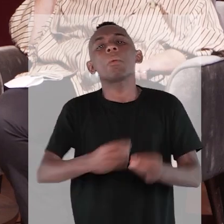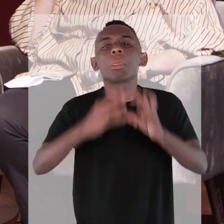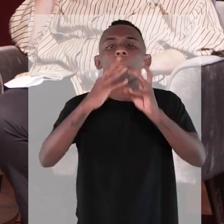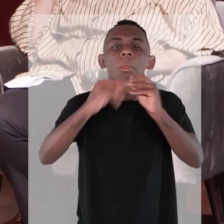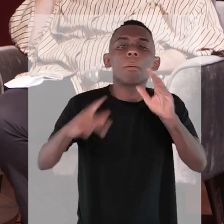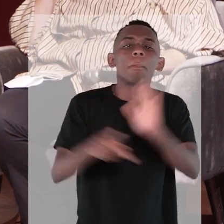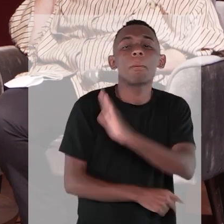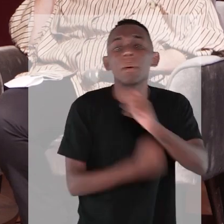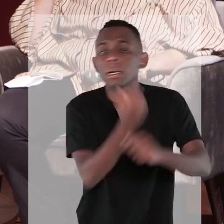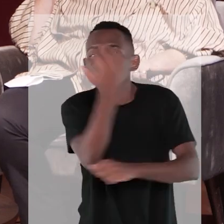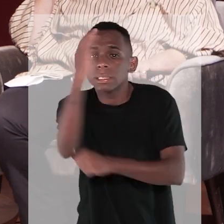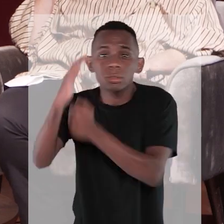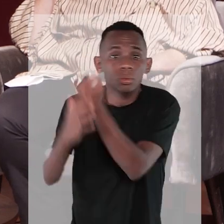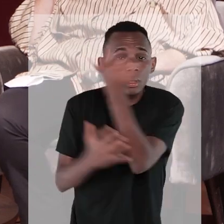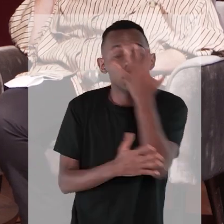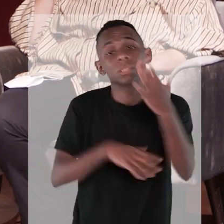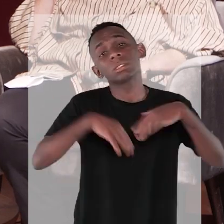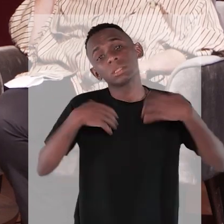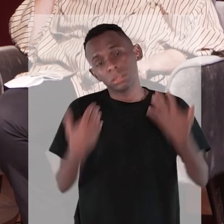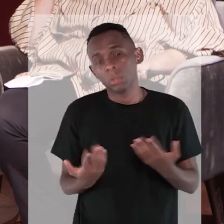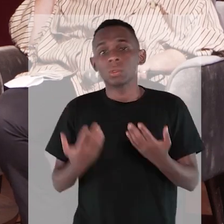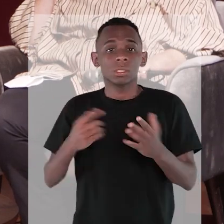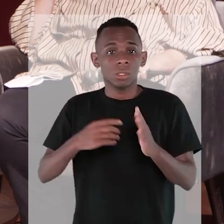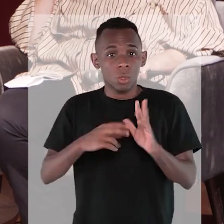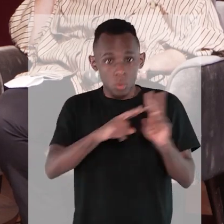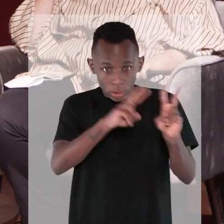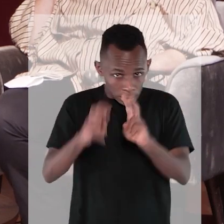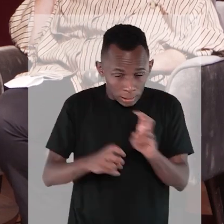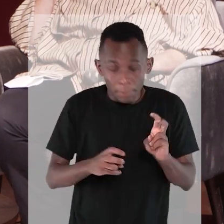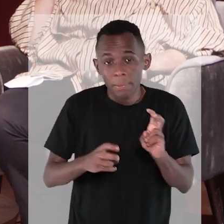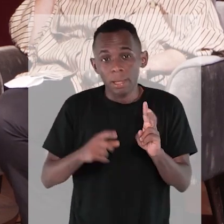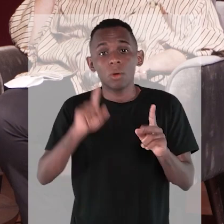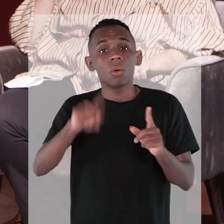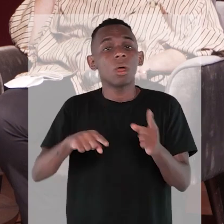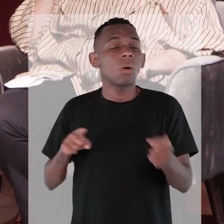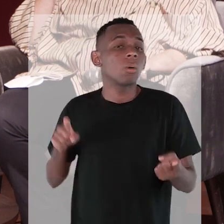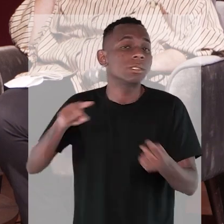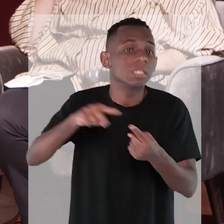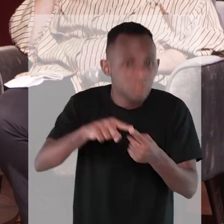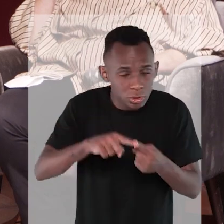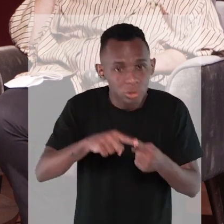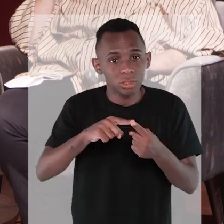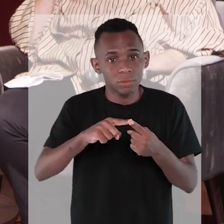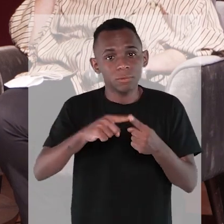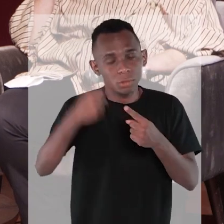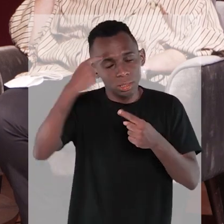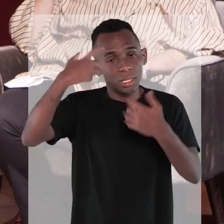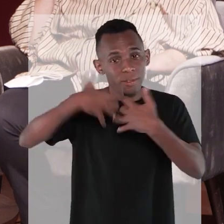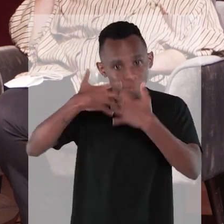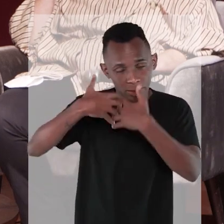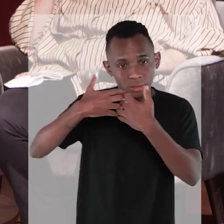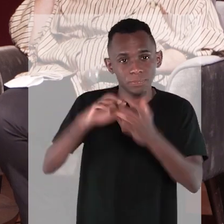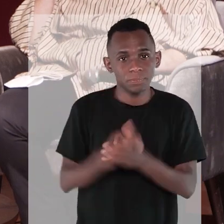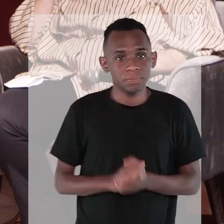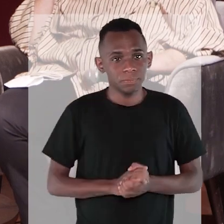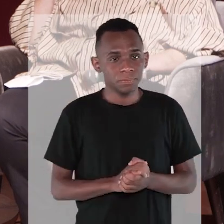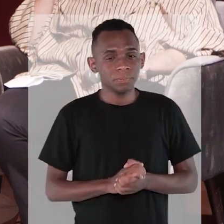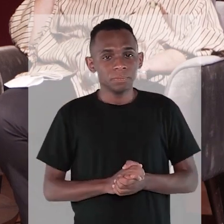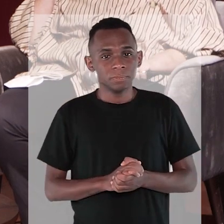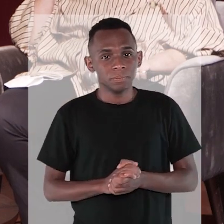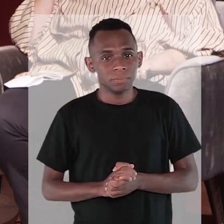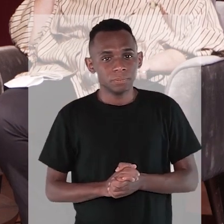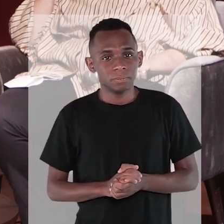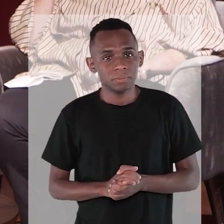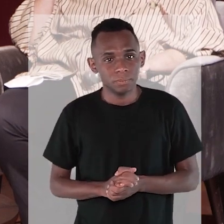a síntese dessa procura, né, desse desejo, né, de pensar. Bom, nossa dinâmica aí, hoje muitos aqui